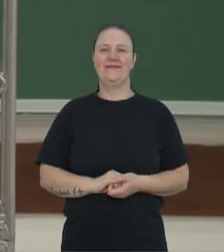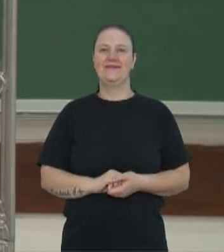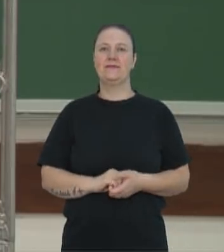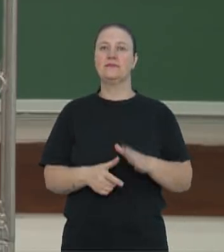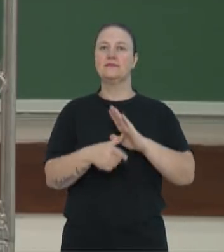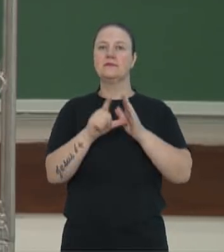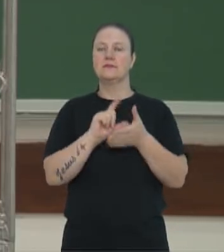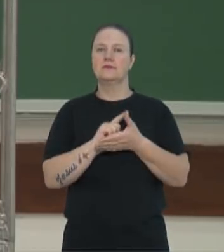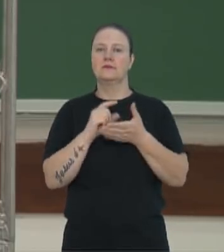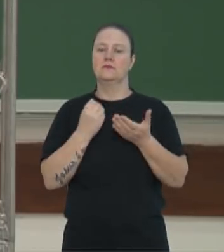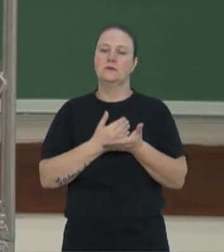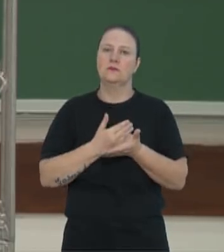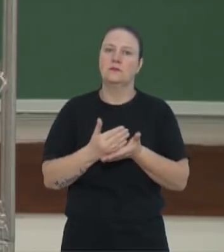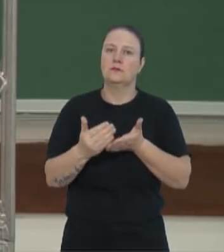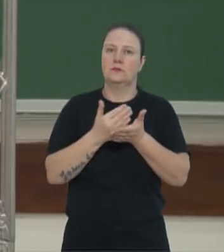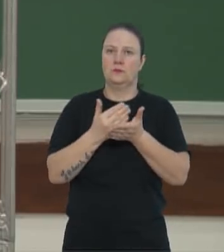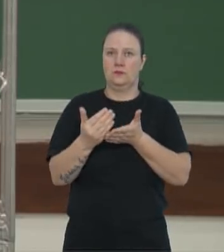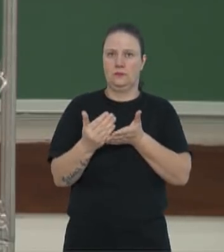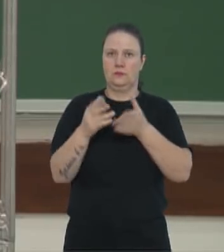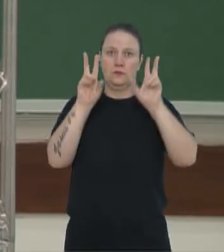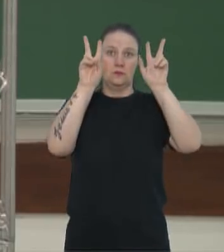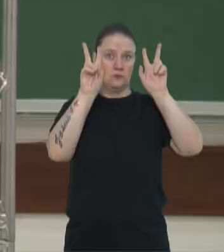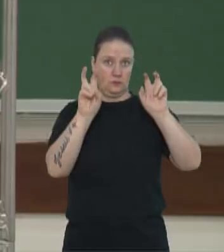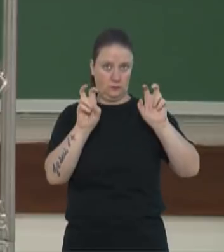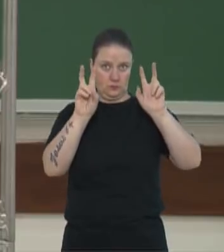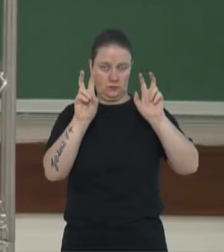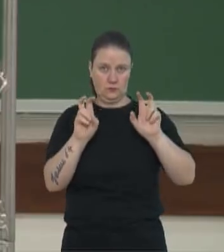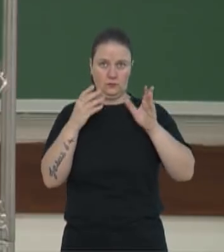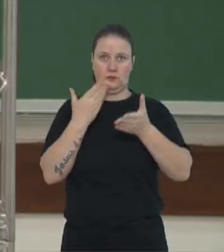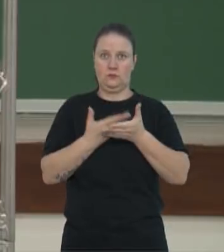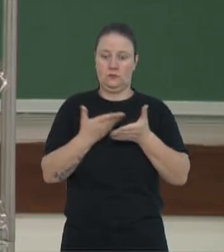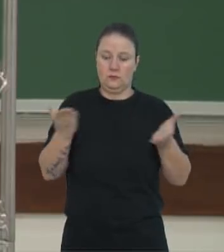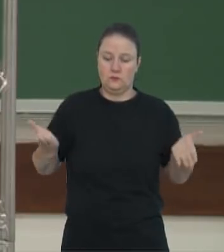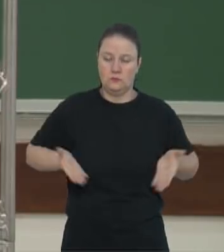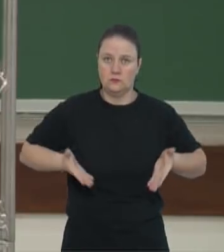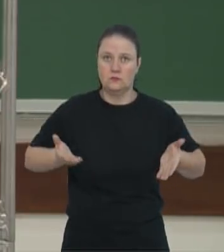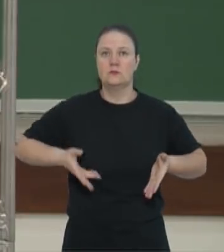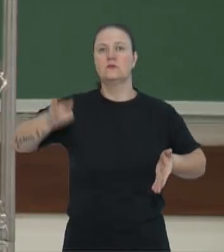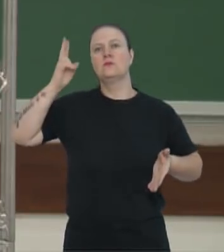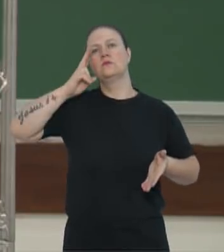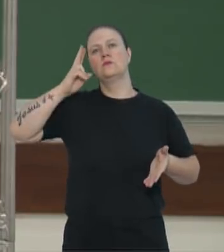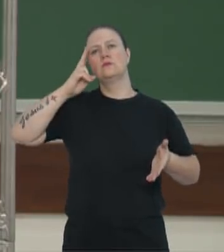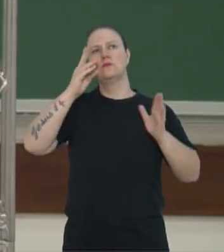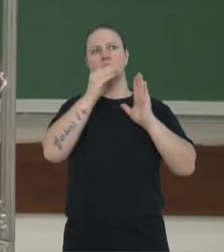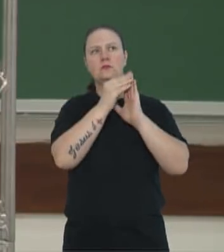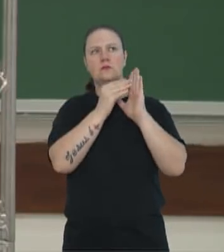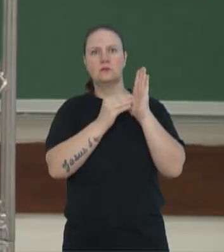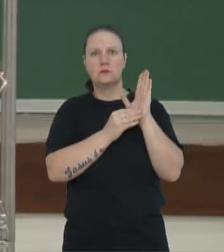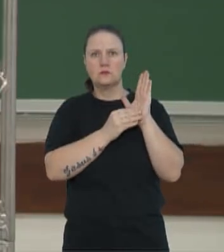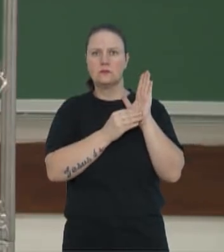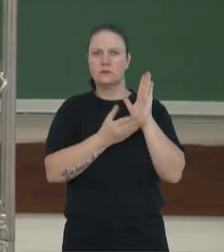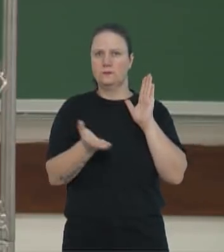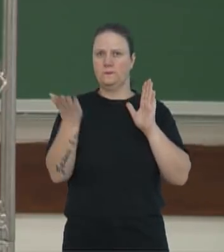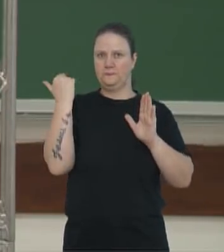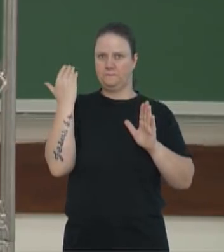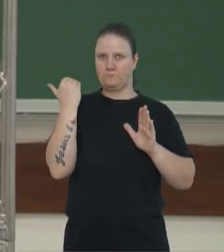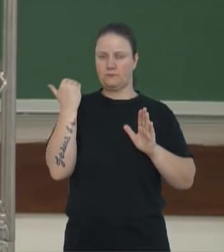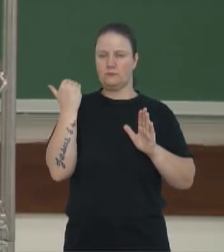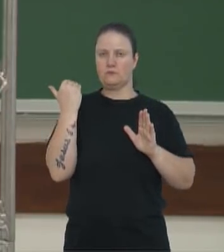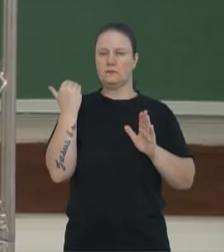Antes da gente chegar no tema propriamente dessa aula, vamos lembrar o que a gente teve na aula anterior. Então